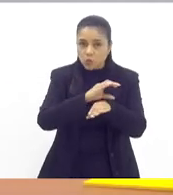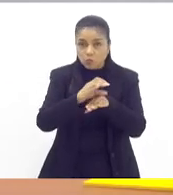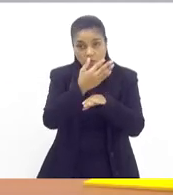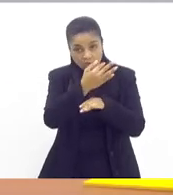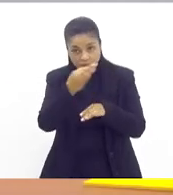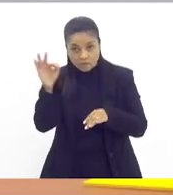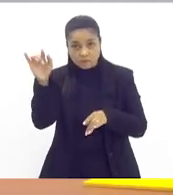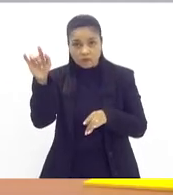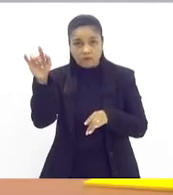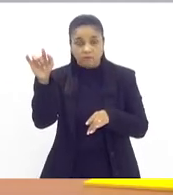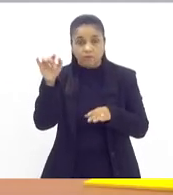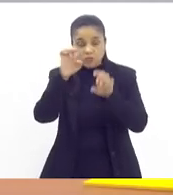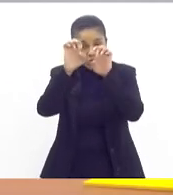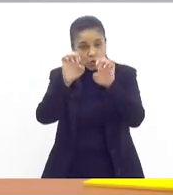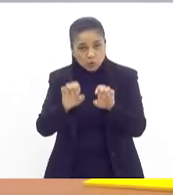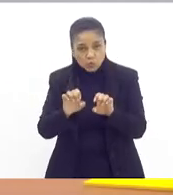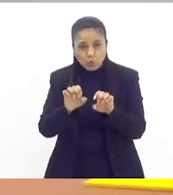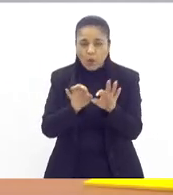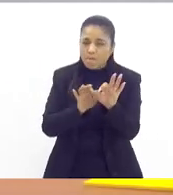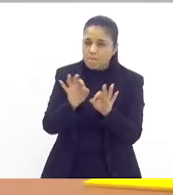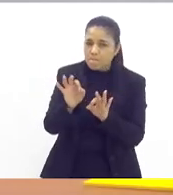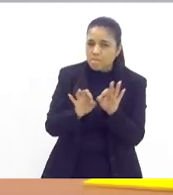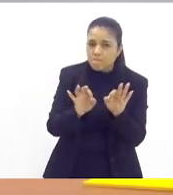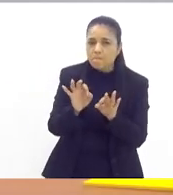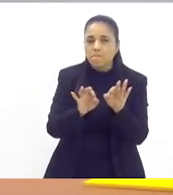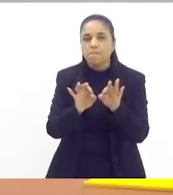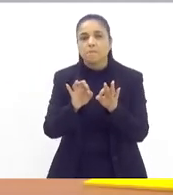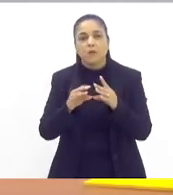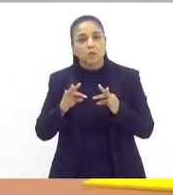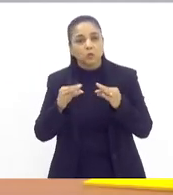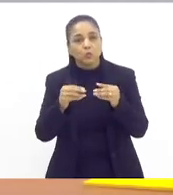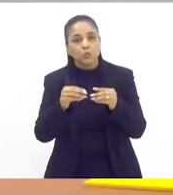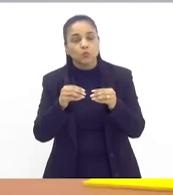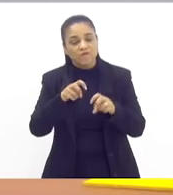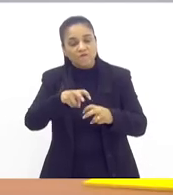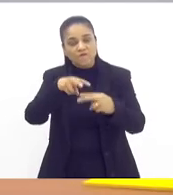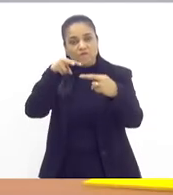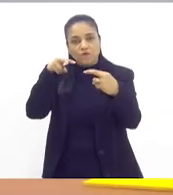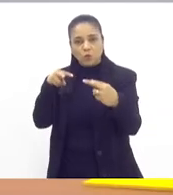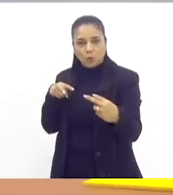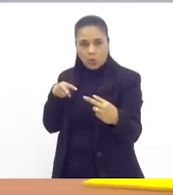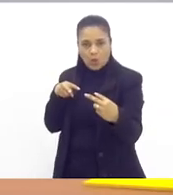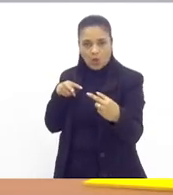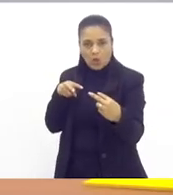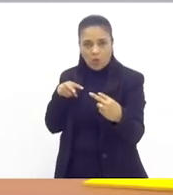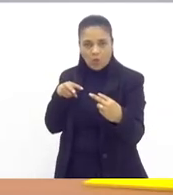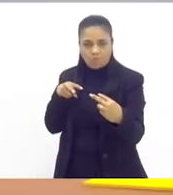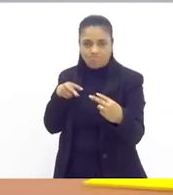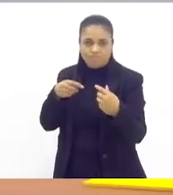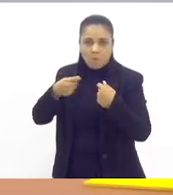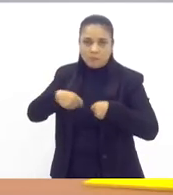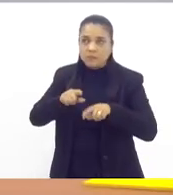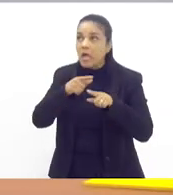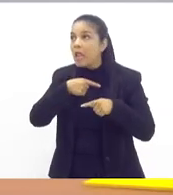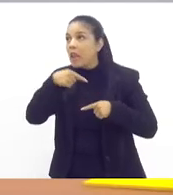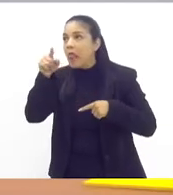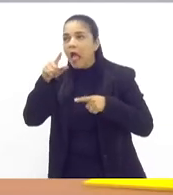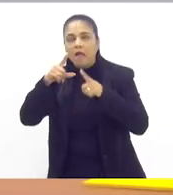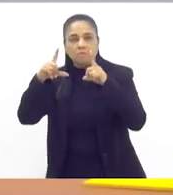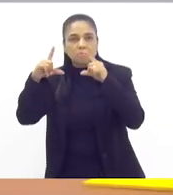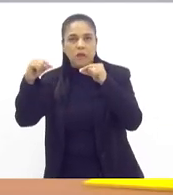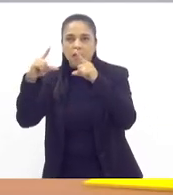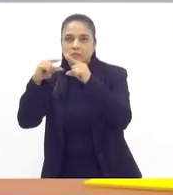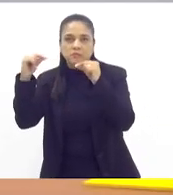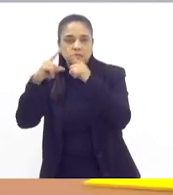mas toda a estrutura está sendo montada para que tudo seja virtual. Então, na verdade, não vai precisar estar em Brasília para participar